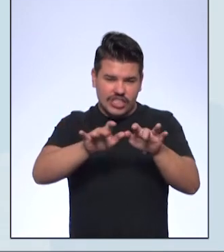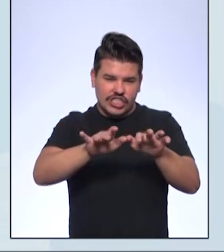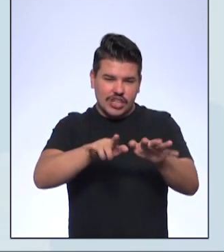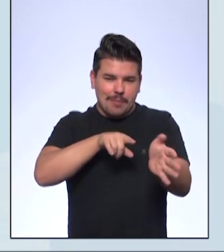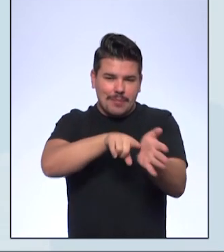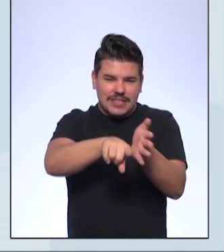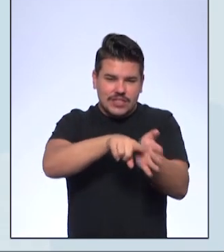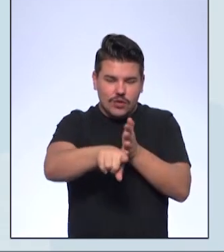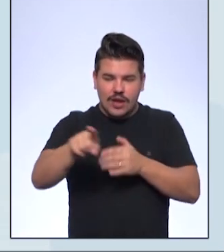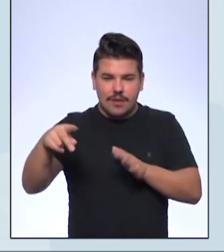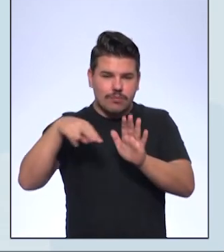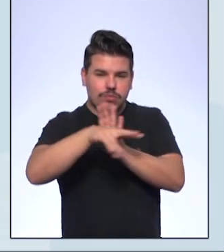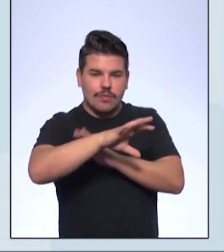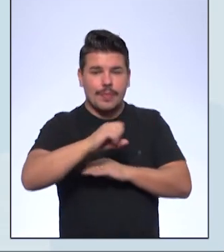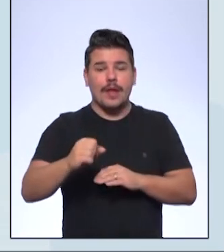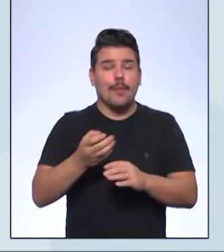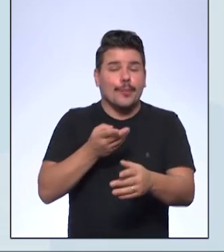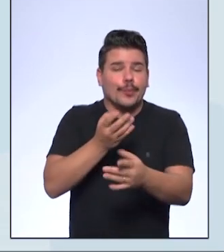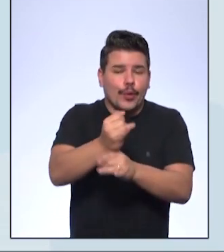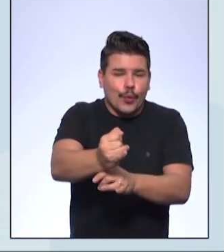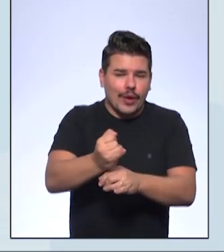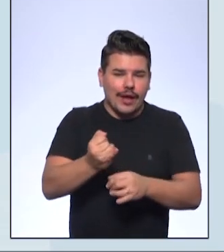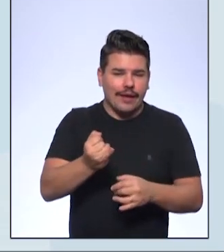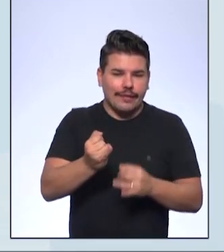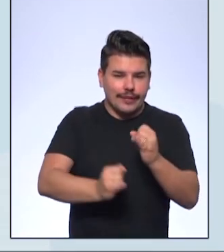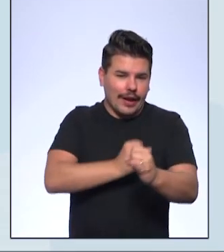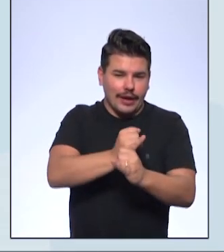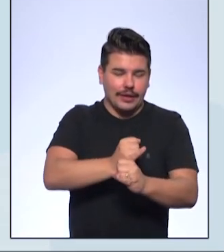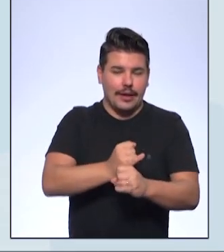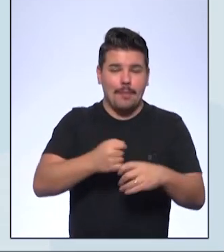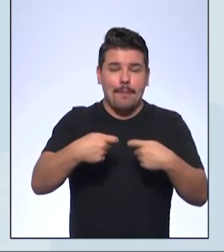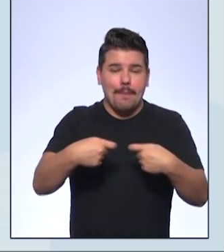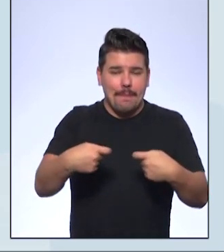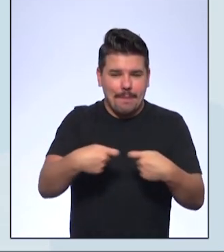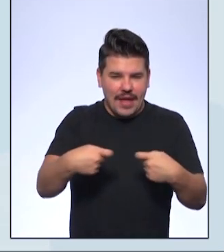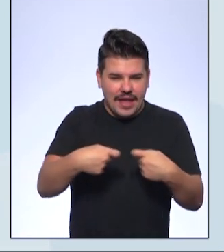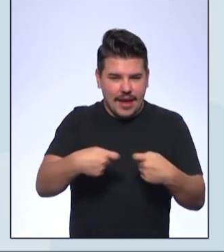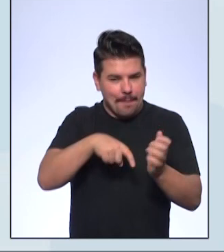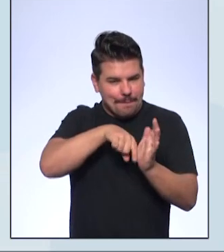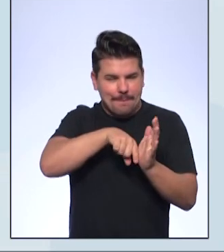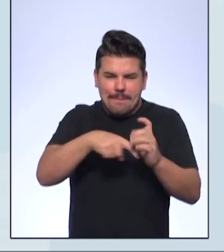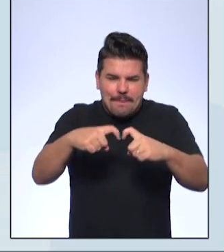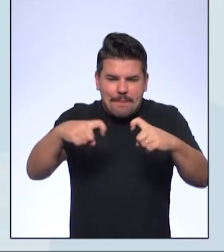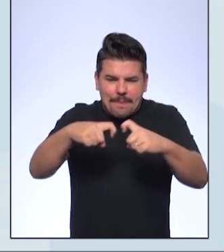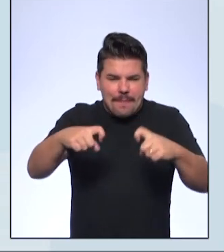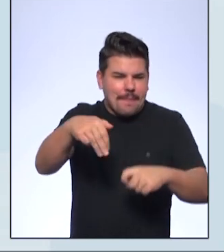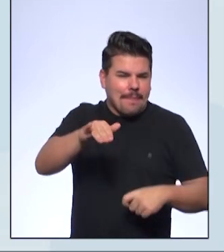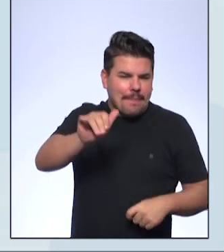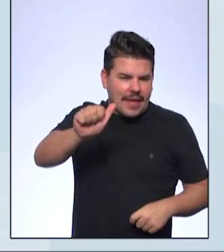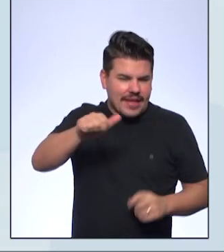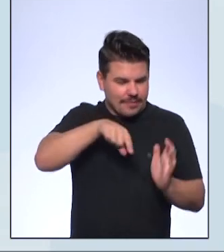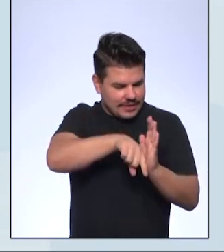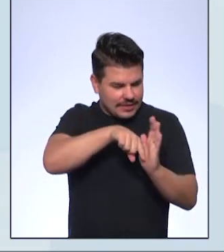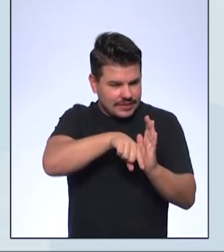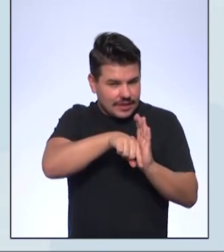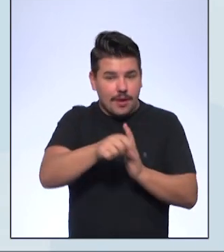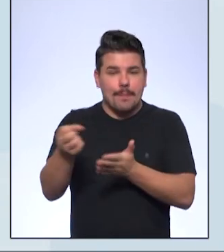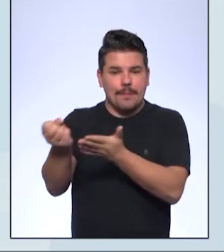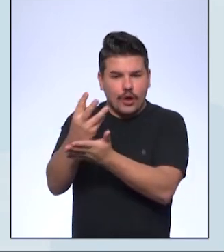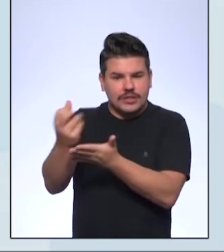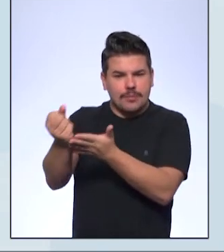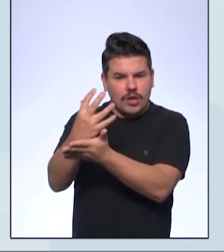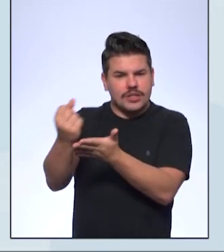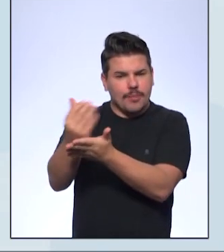se você procurar meias na internet, sei lá, durante um dia, você ficar um dia inteiro procurando meia, no Facebook e no Instagram só vai aparecer anúncio de